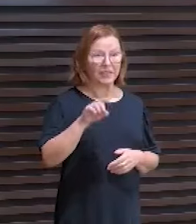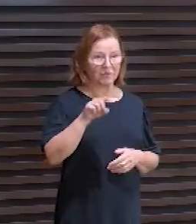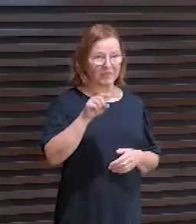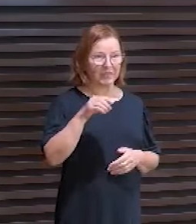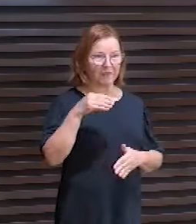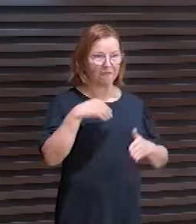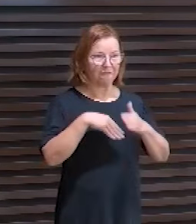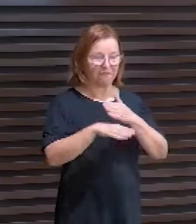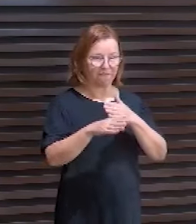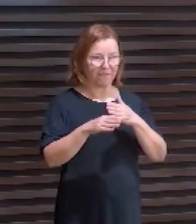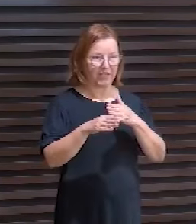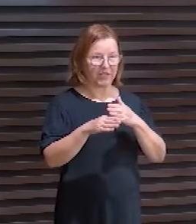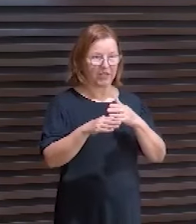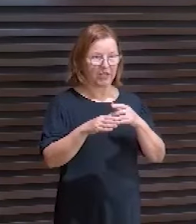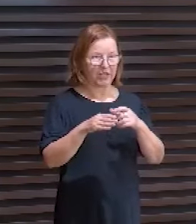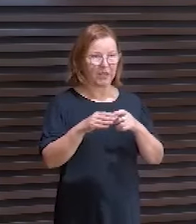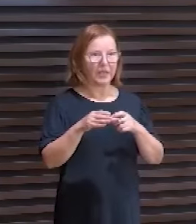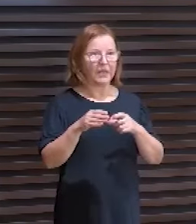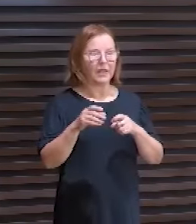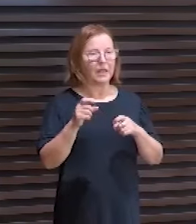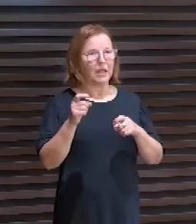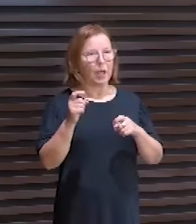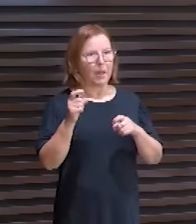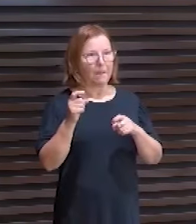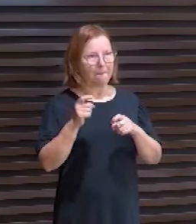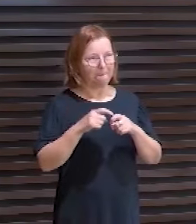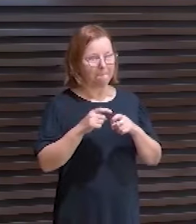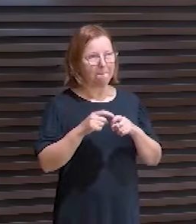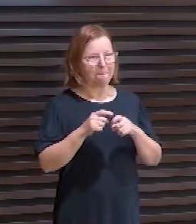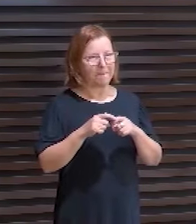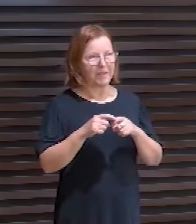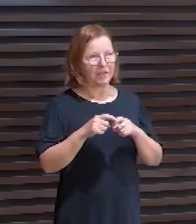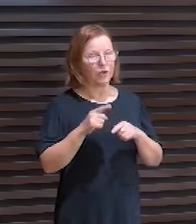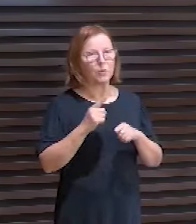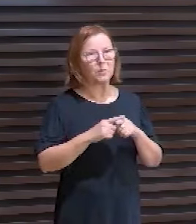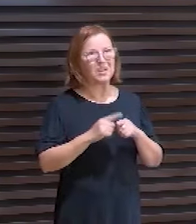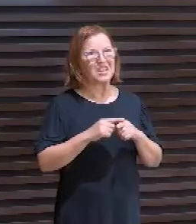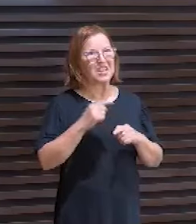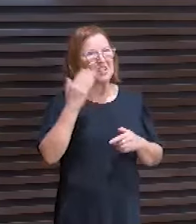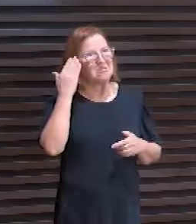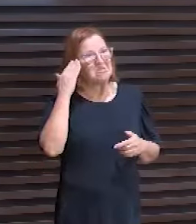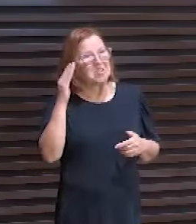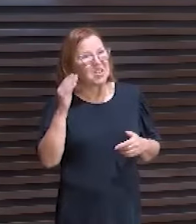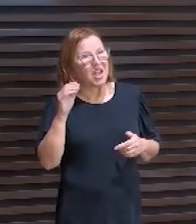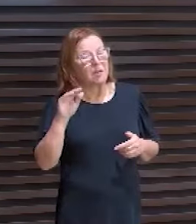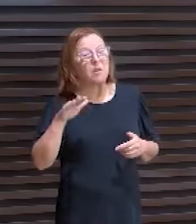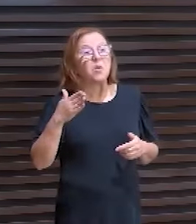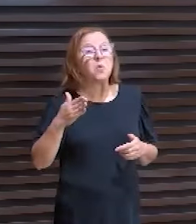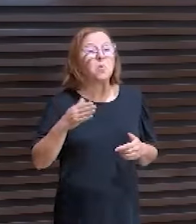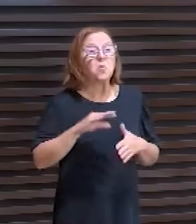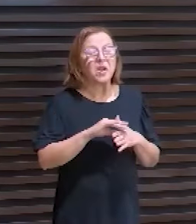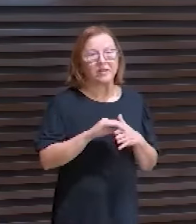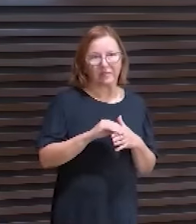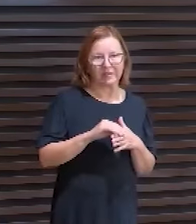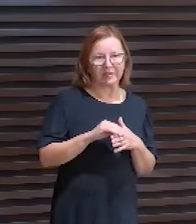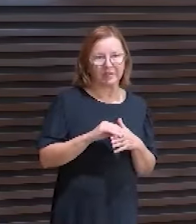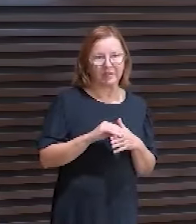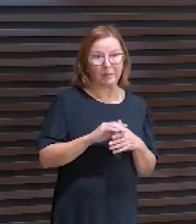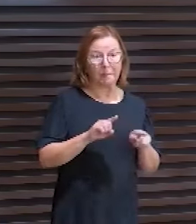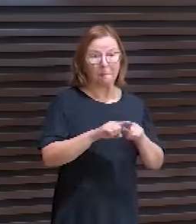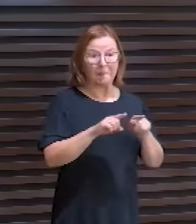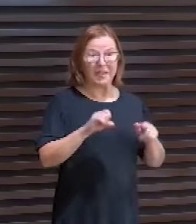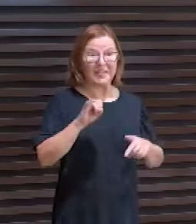doença não sabe qual é o remédio mas quando nós sabemos identificamos Fazemos o diagnóstico da